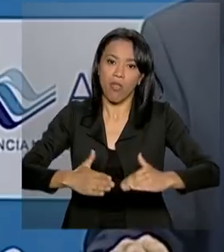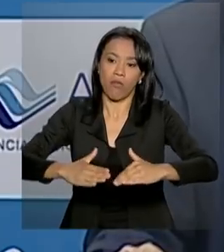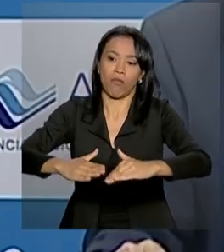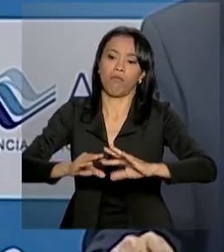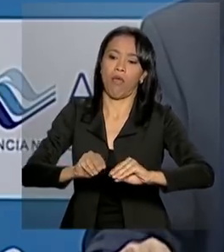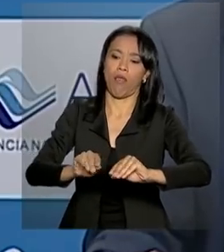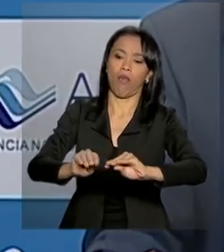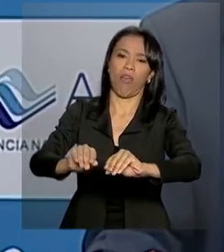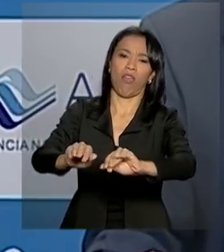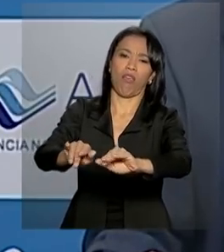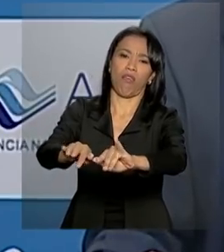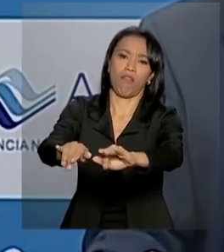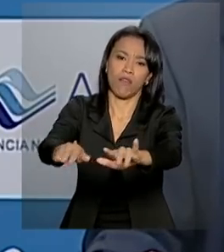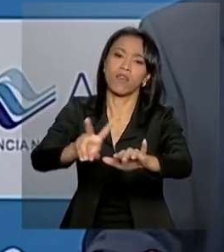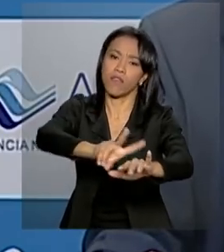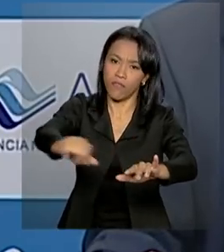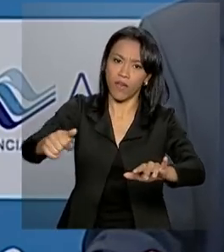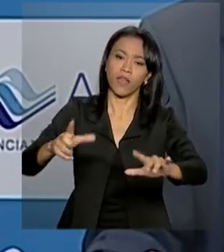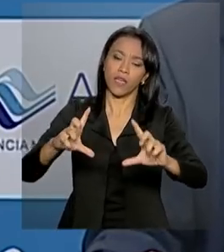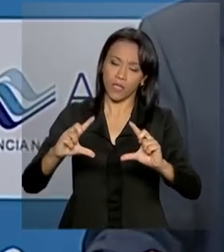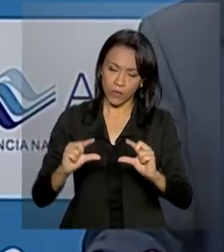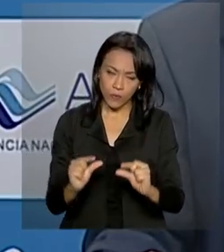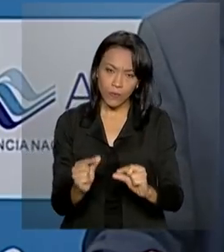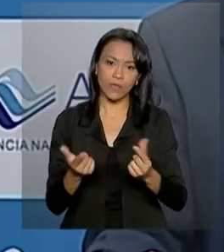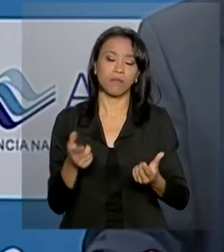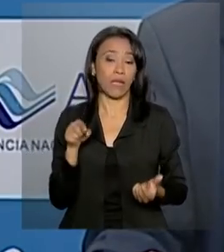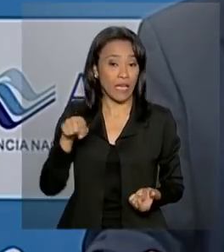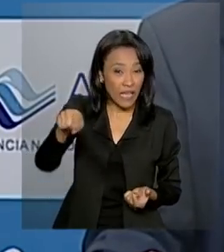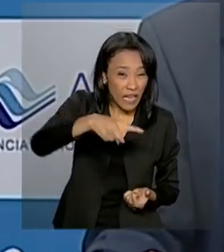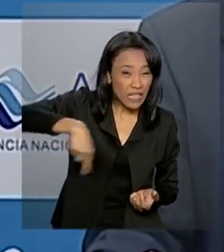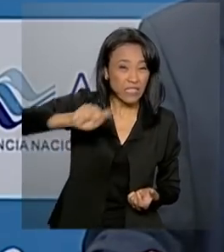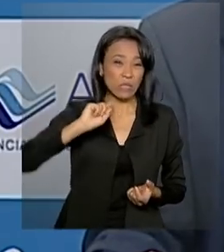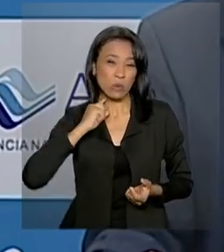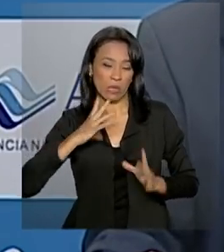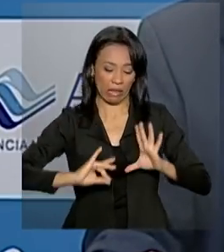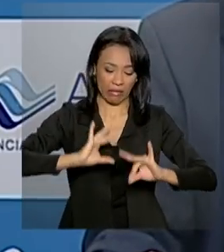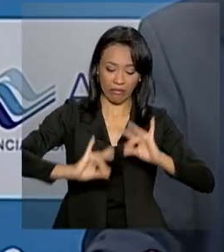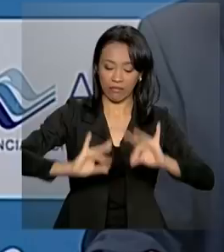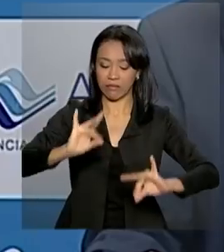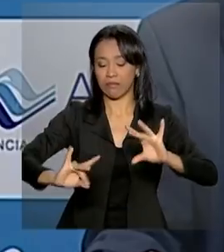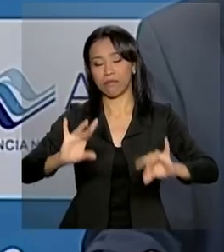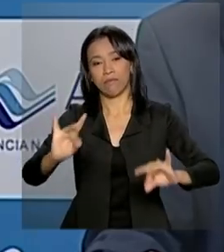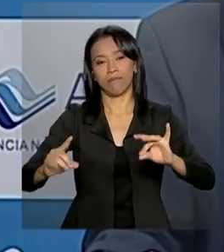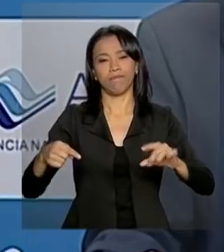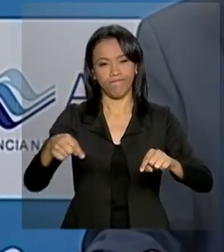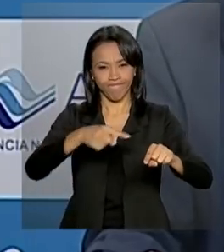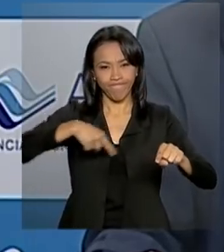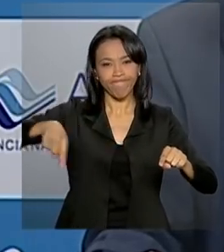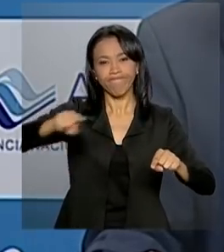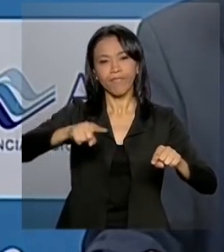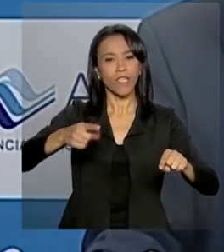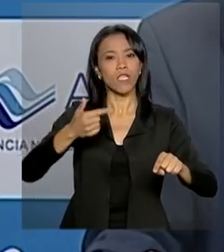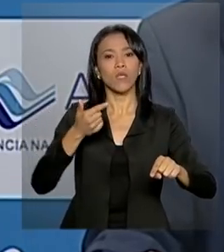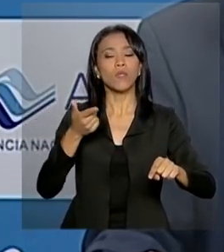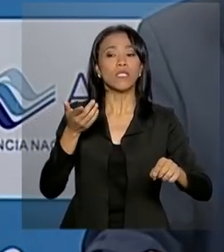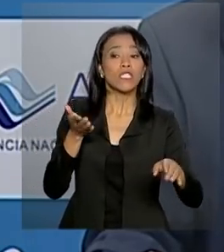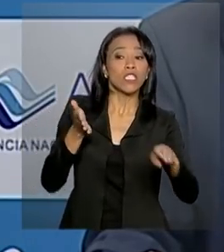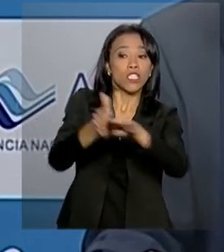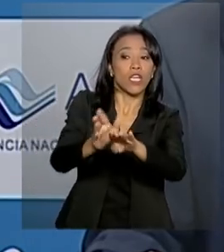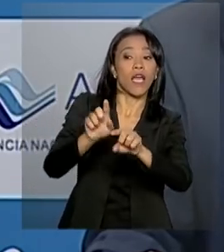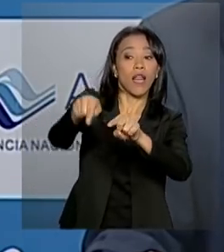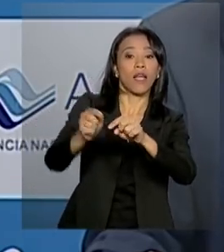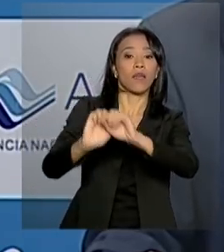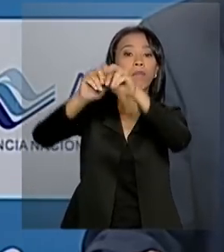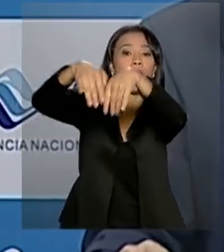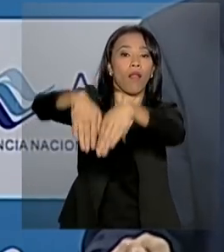ainda diminuir essa velocidade para que ela, se caso passe da usina de Retiro Baixo,